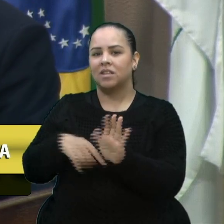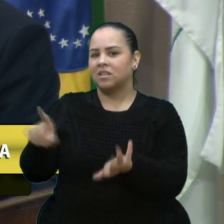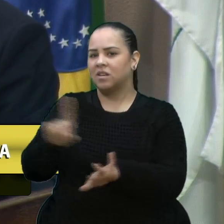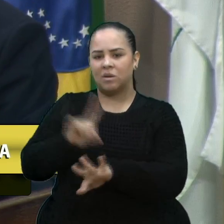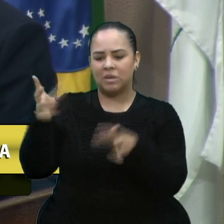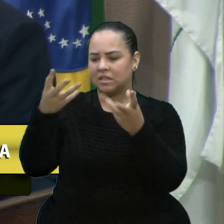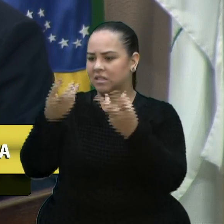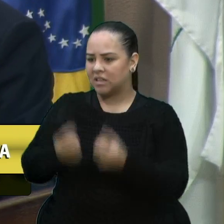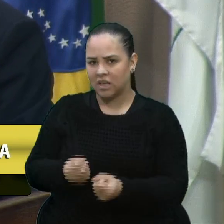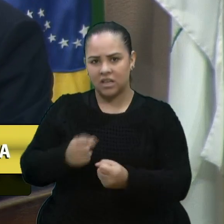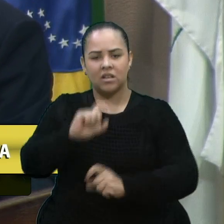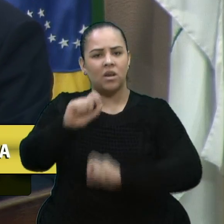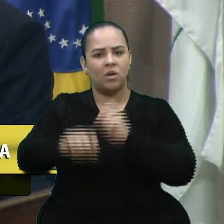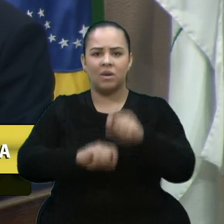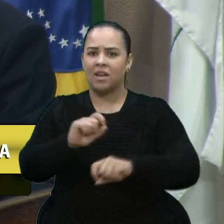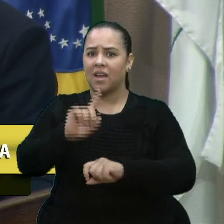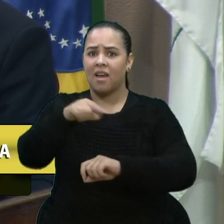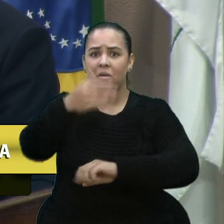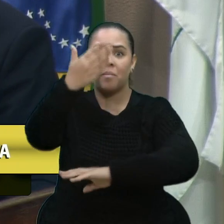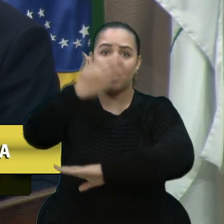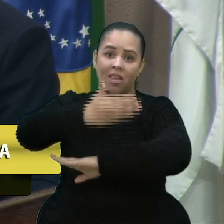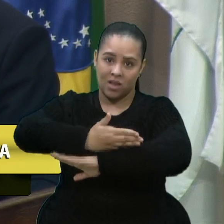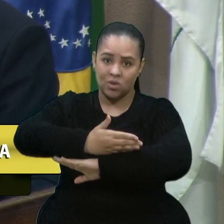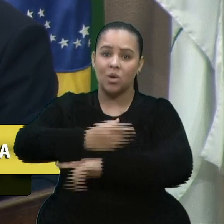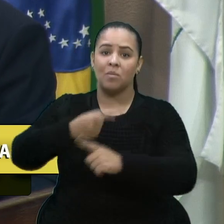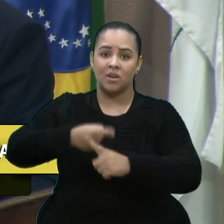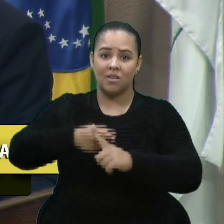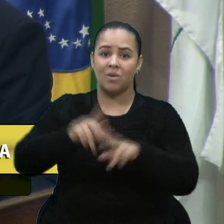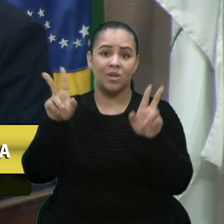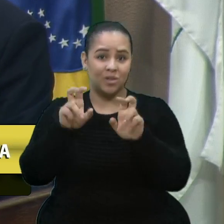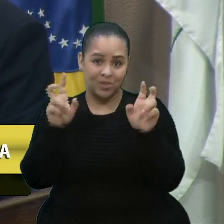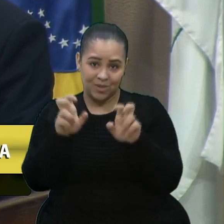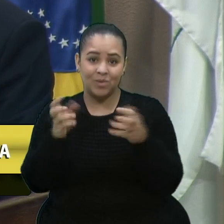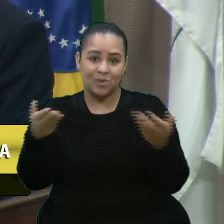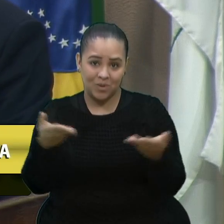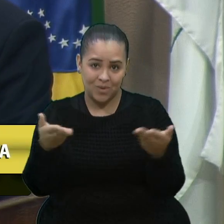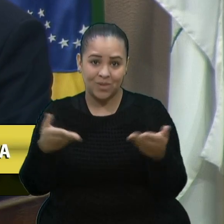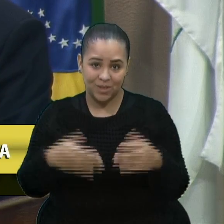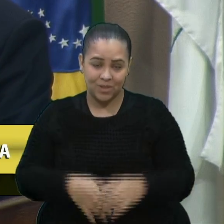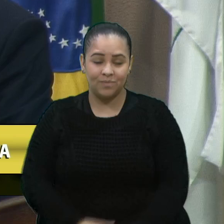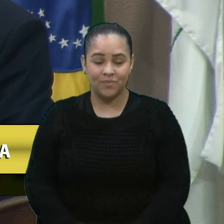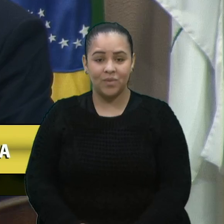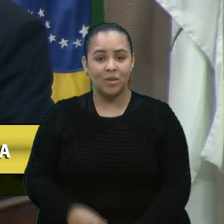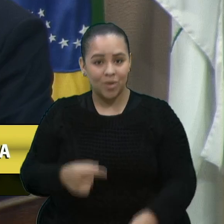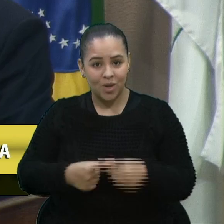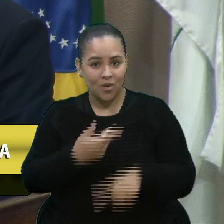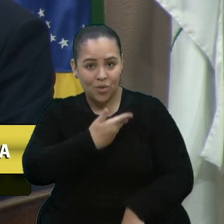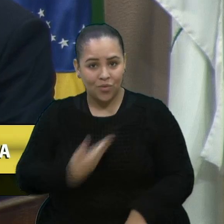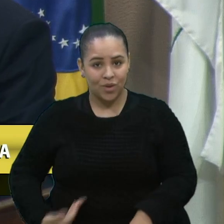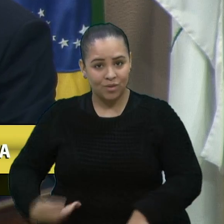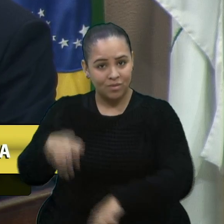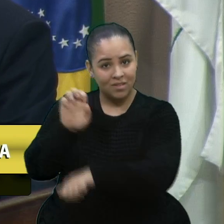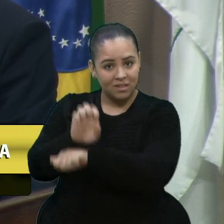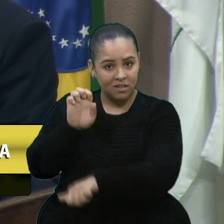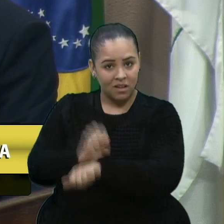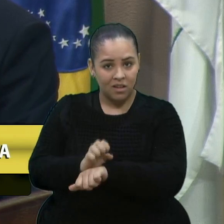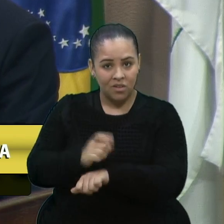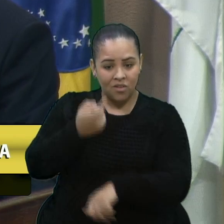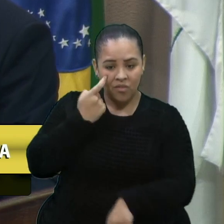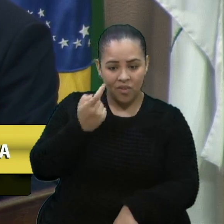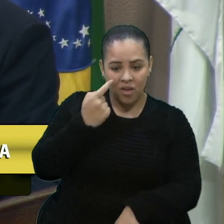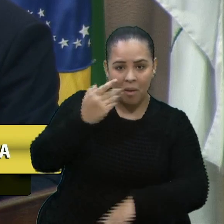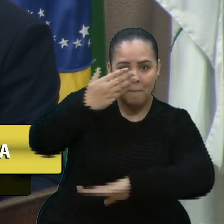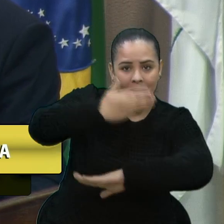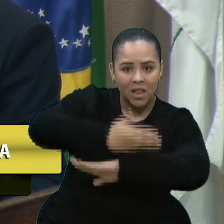situação dos pedágios. Eu acho que esse é o tema dessa casa hoje, né? O governo do estado resolveu abrir a caixa preta dos pedágios na